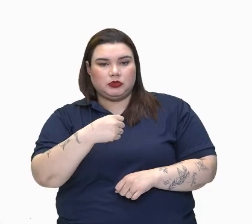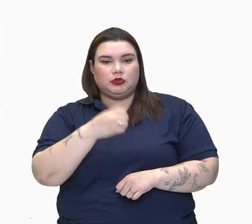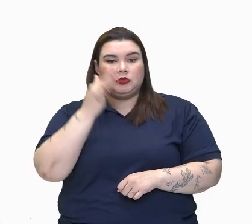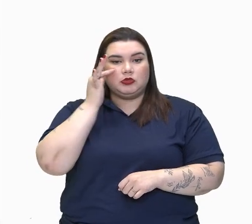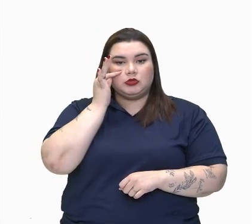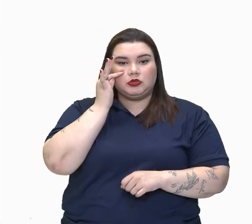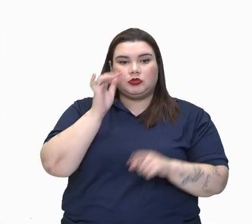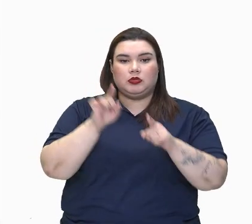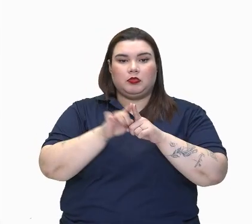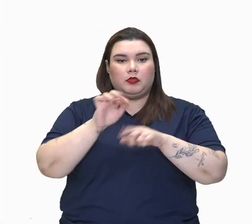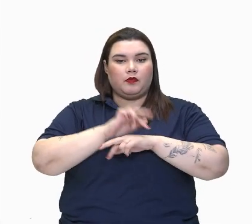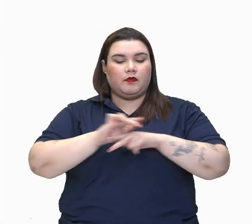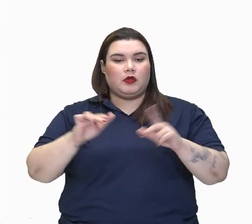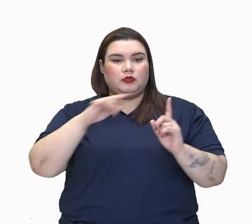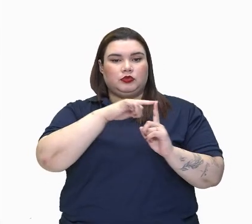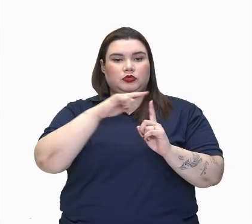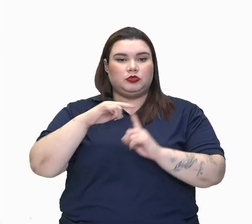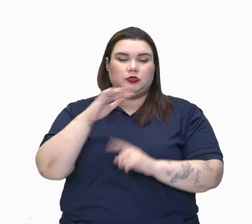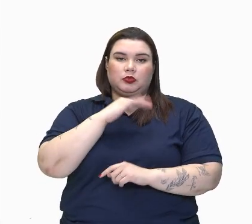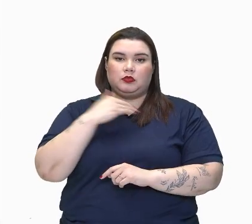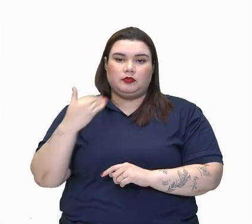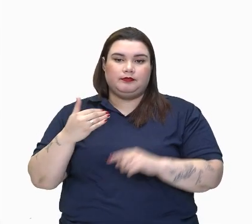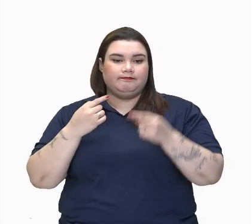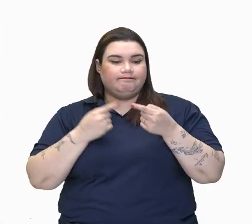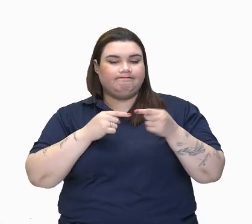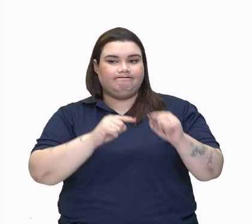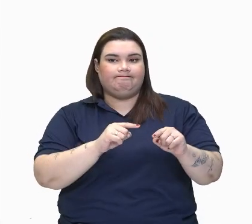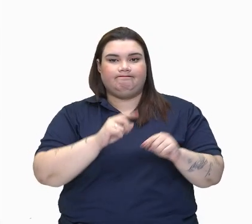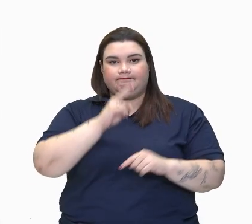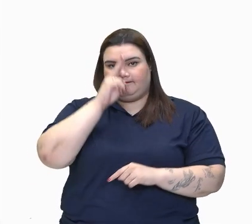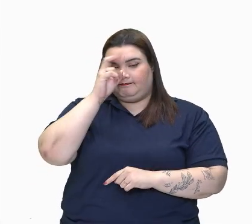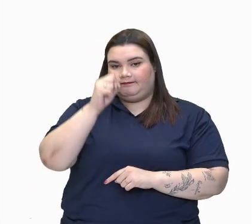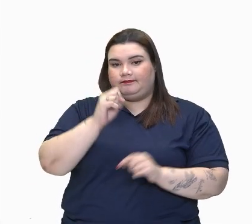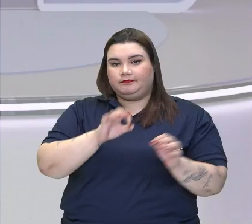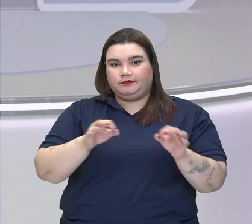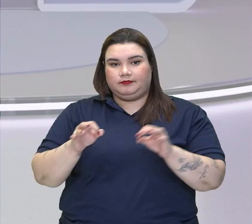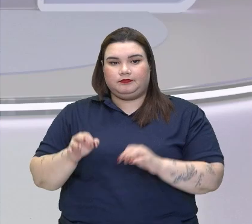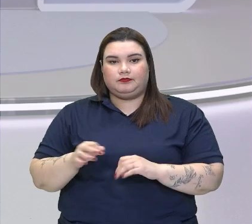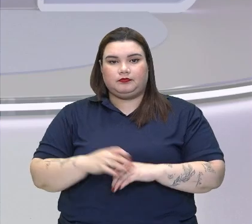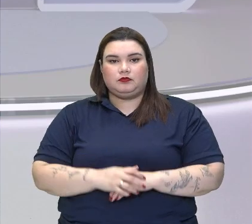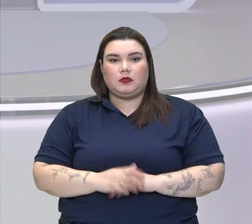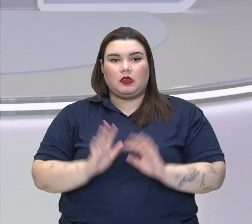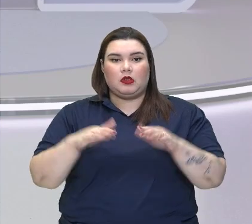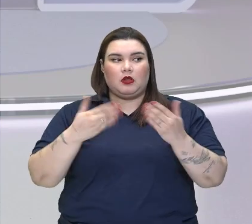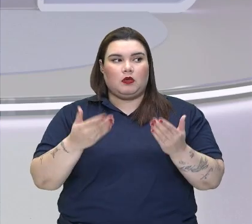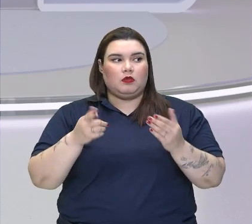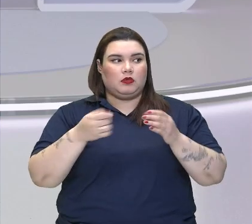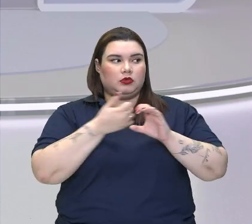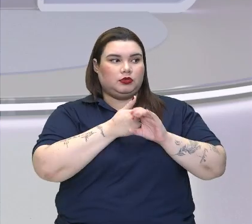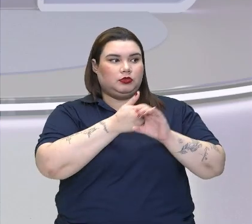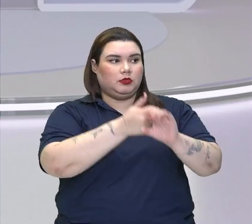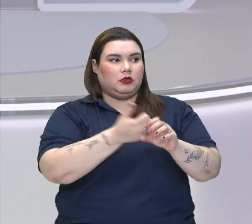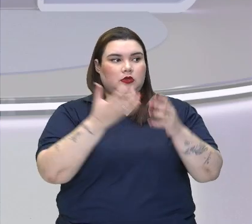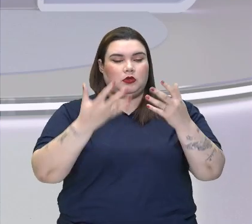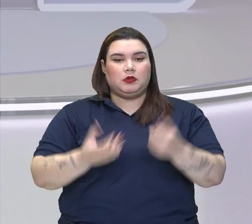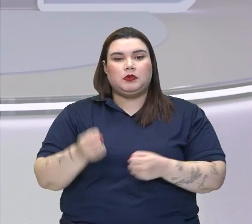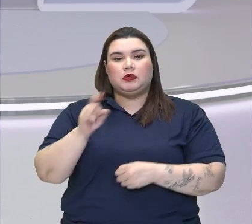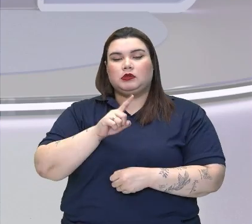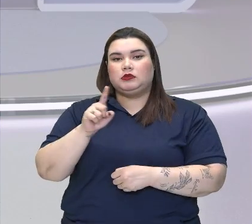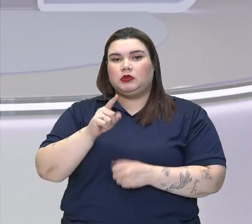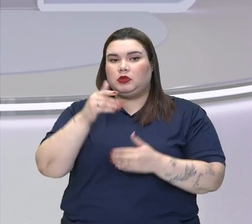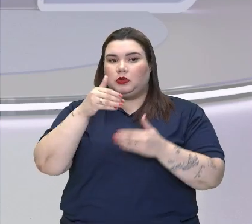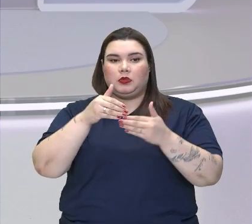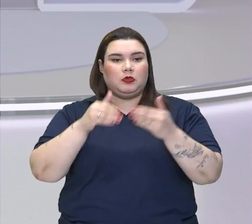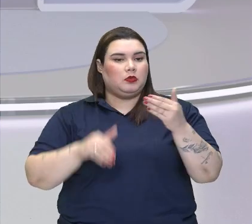de homicídio são fortemente condenadas. Então, o cristianismo ele não aceita, ele não